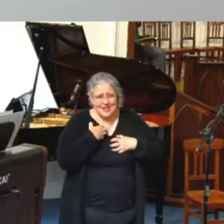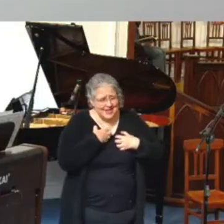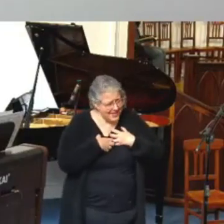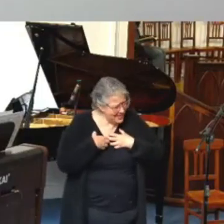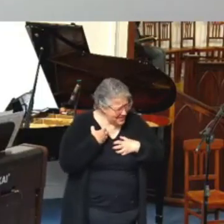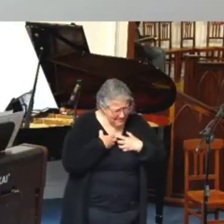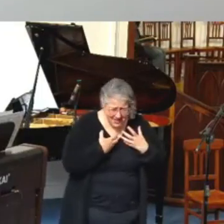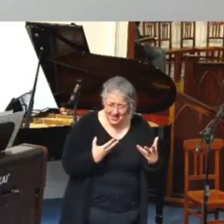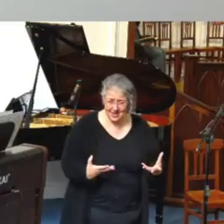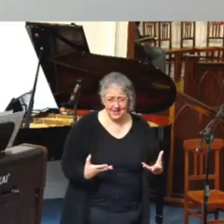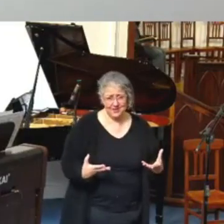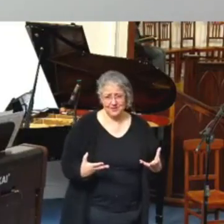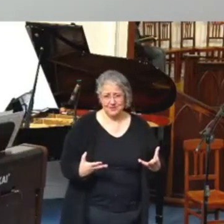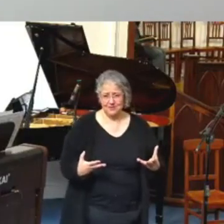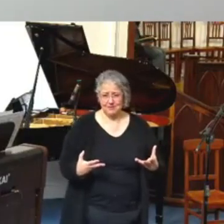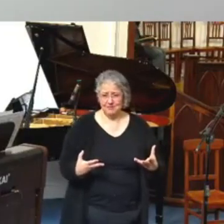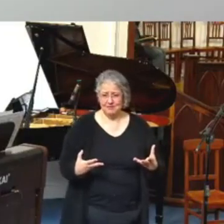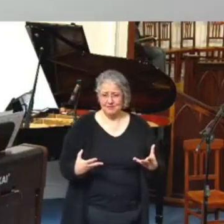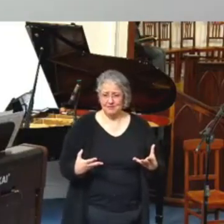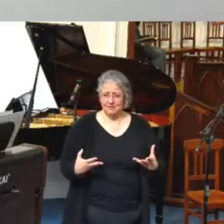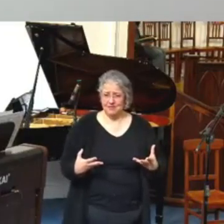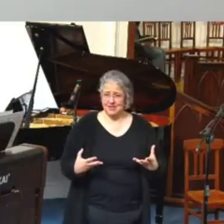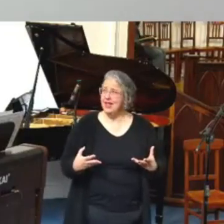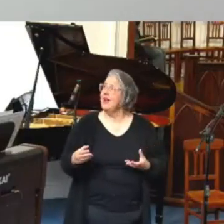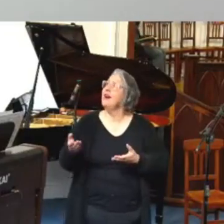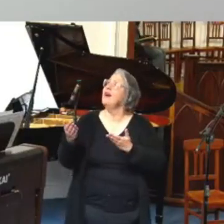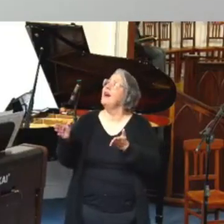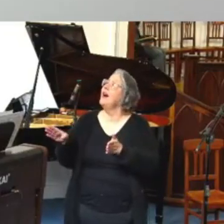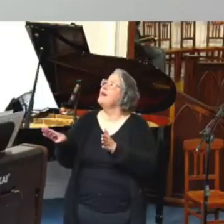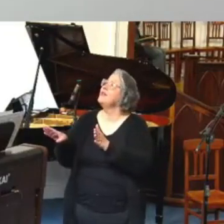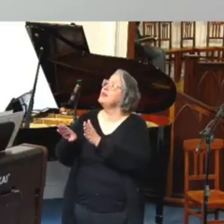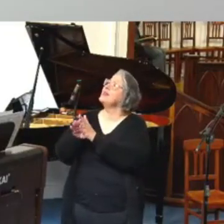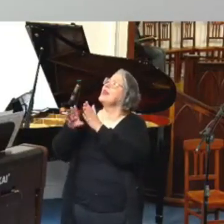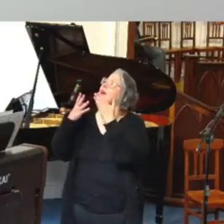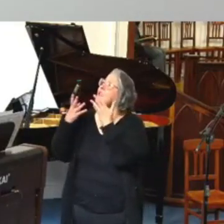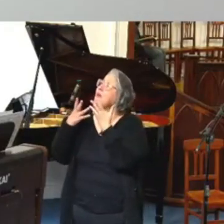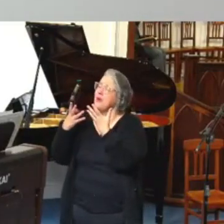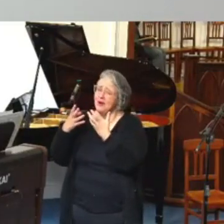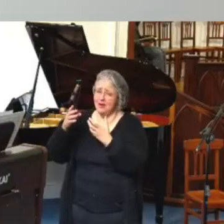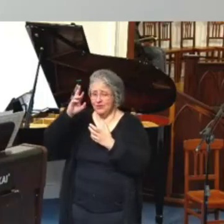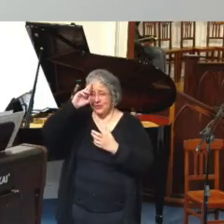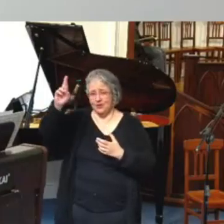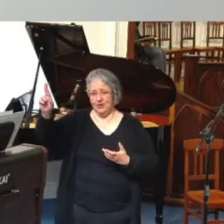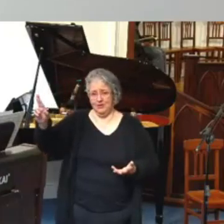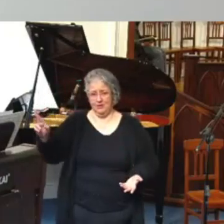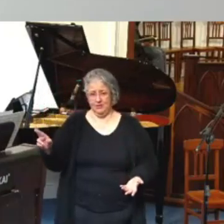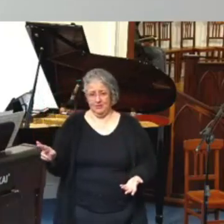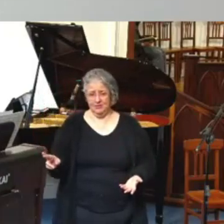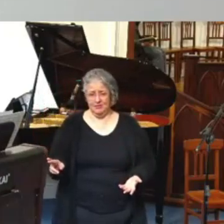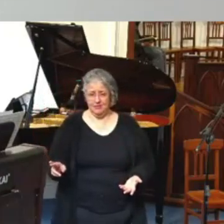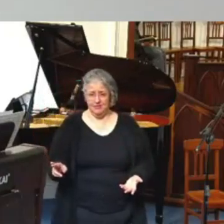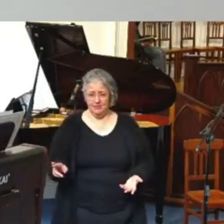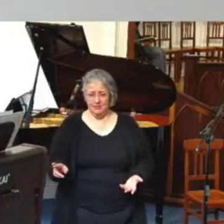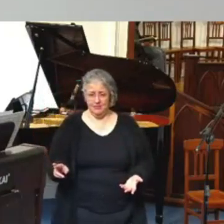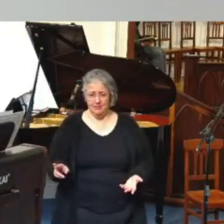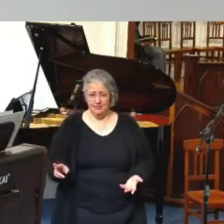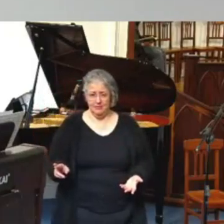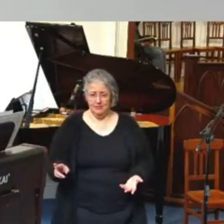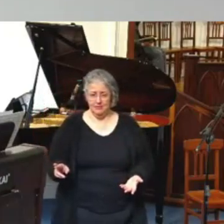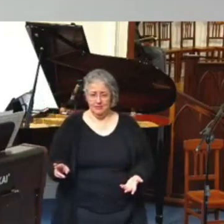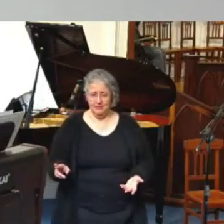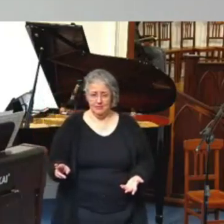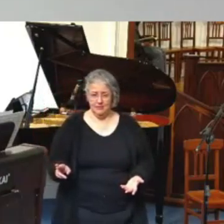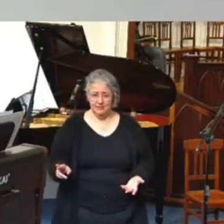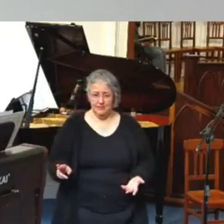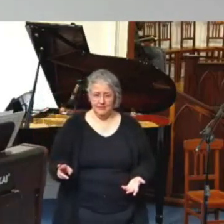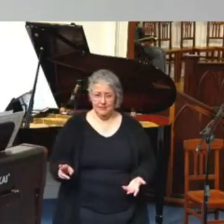demora de Deus é porque Ele não quer me perdoar. Eu acho que a demora de Deus é porque Ele tem tanta coisa para